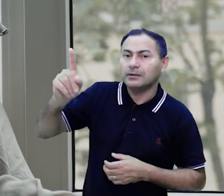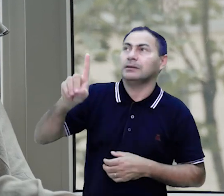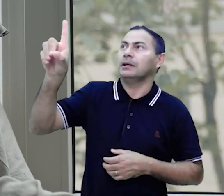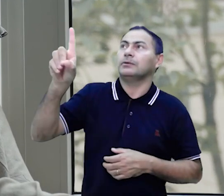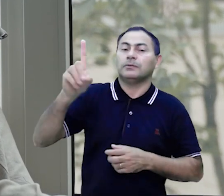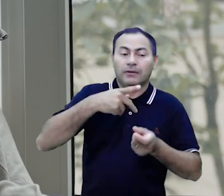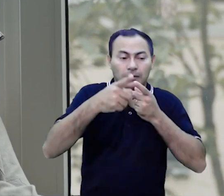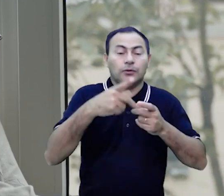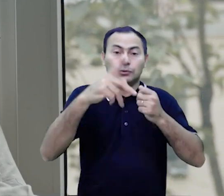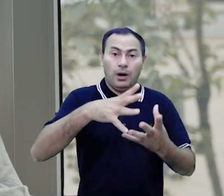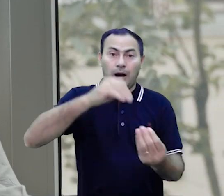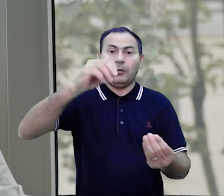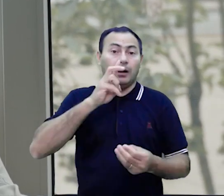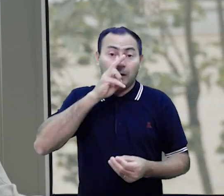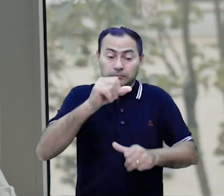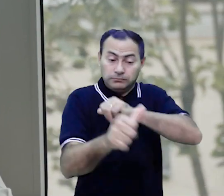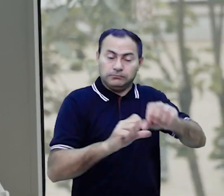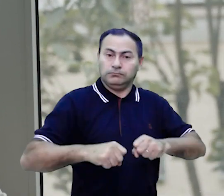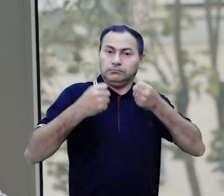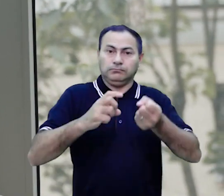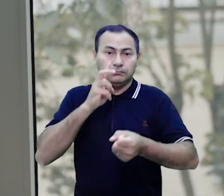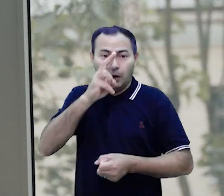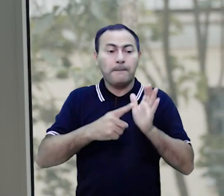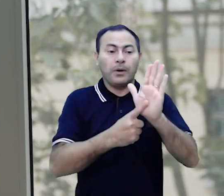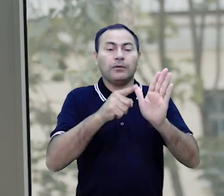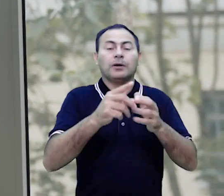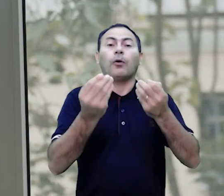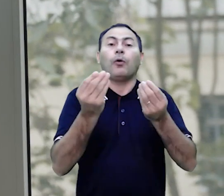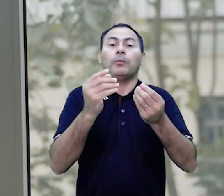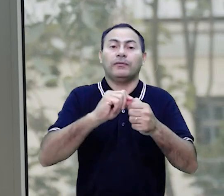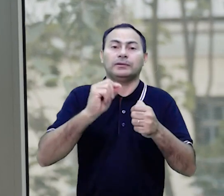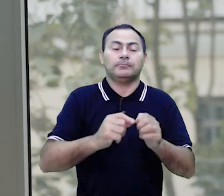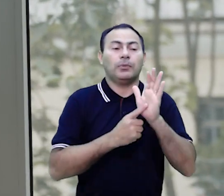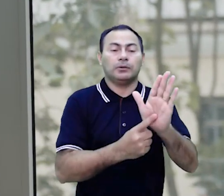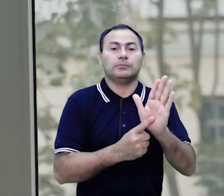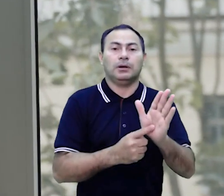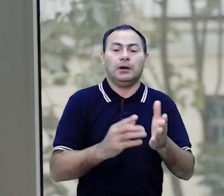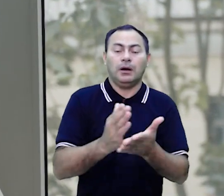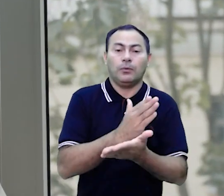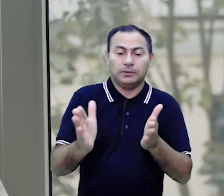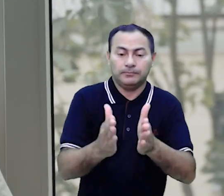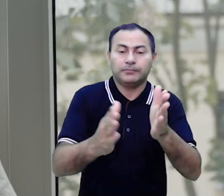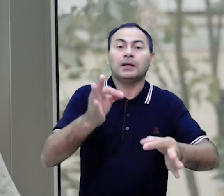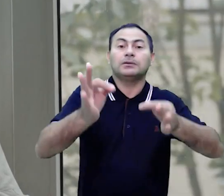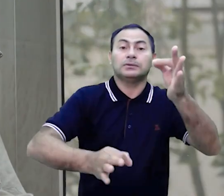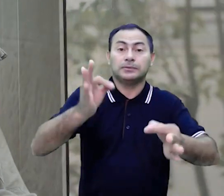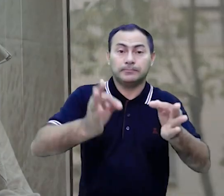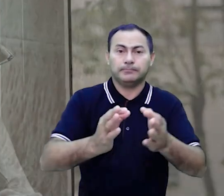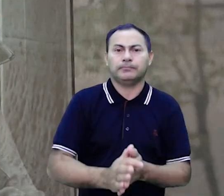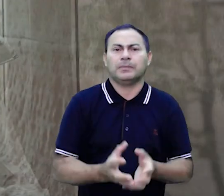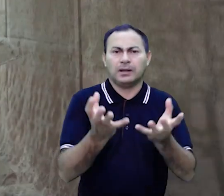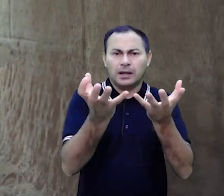Deus disse: você precisa que sua alma seja restaurada, Moisés. Vou mostrar a você como fazer isso. Mostrarei alguns caminhos